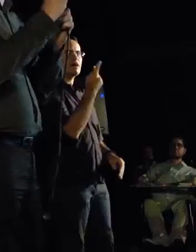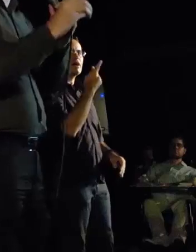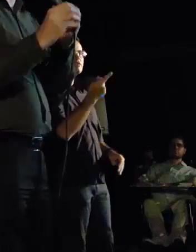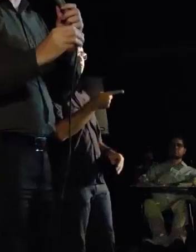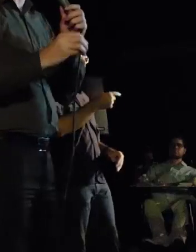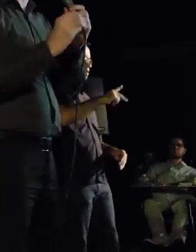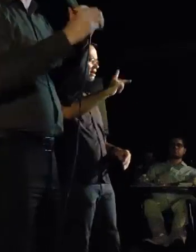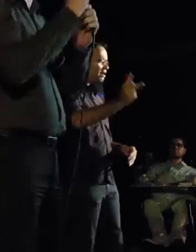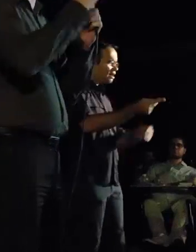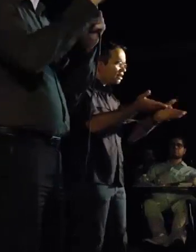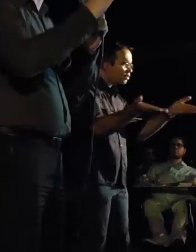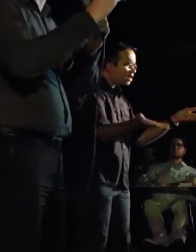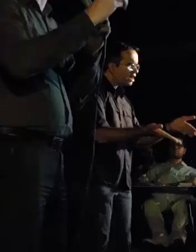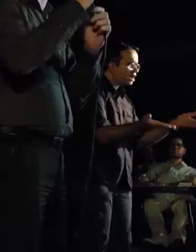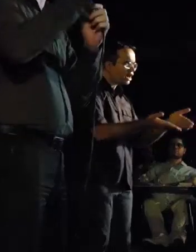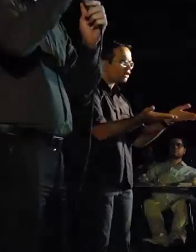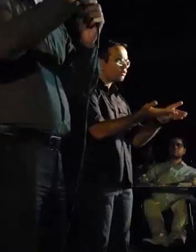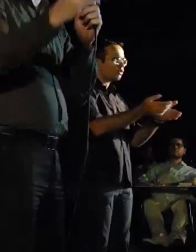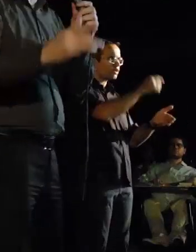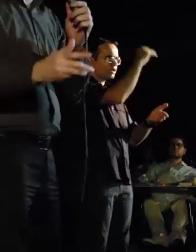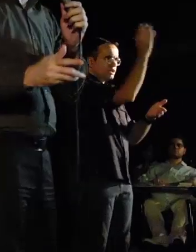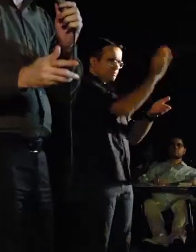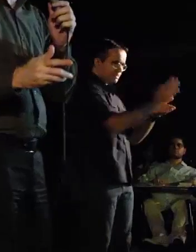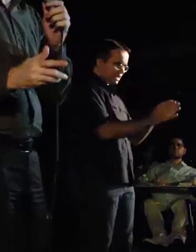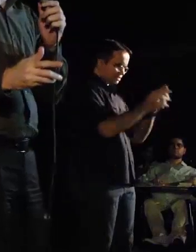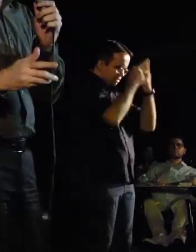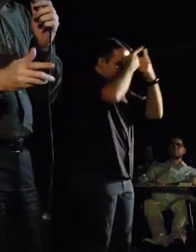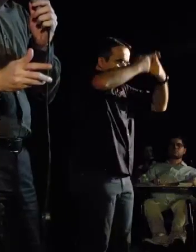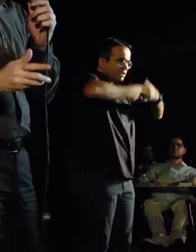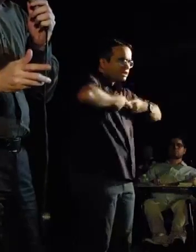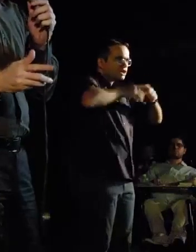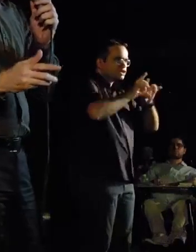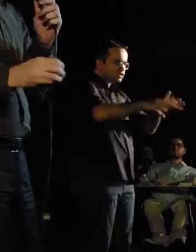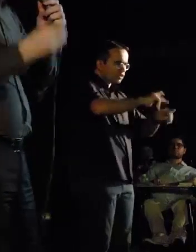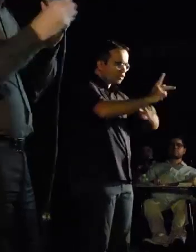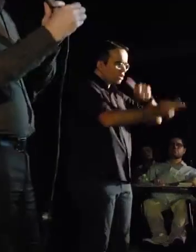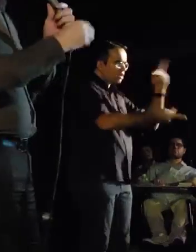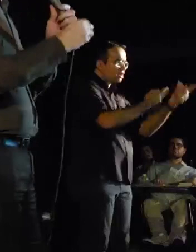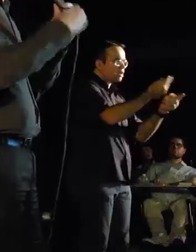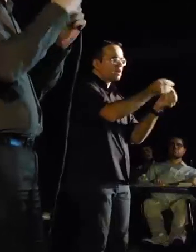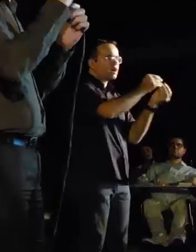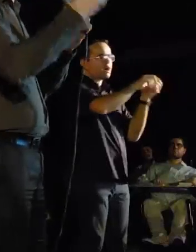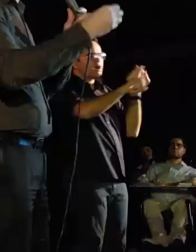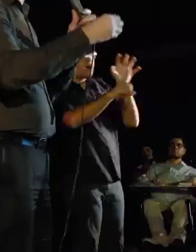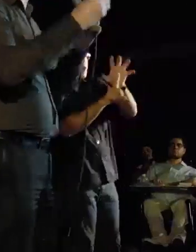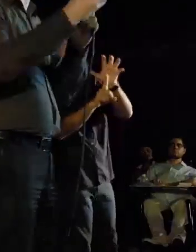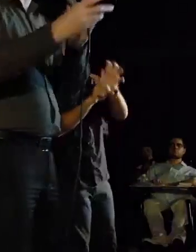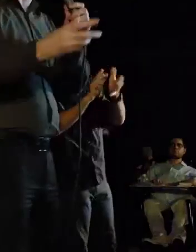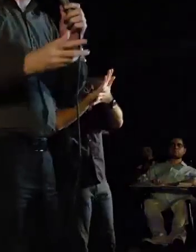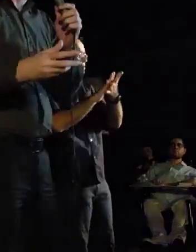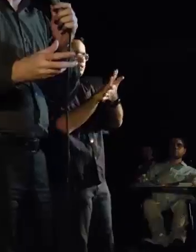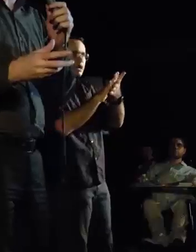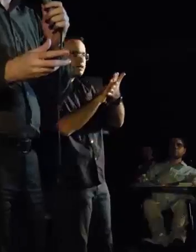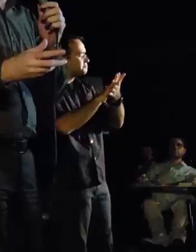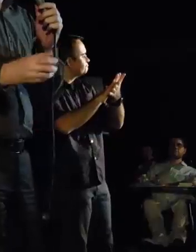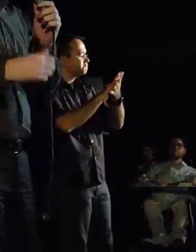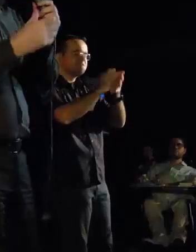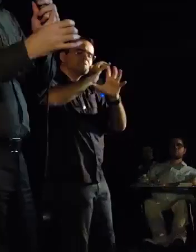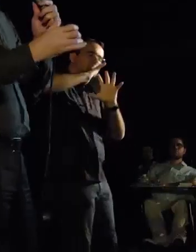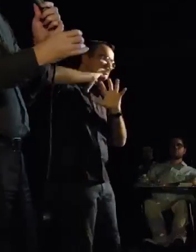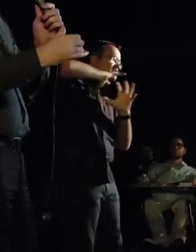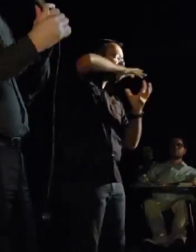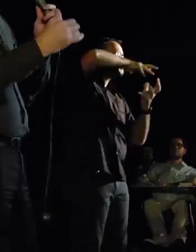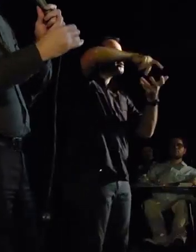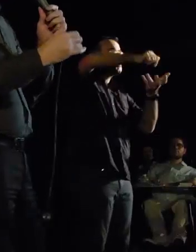diz mais respeito apenas a nós mesmos. Nós estamos dentro de um processo global,